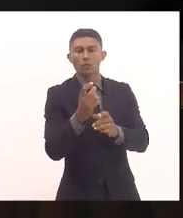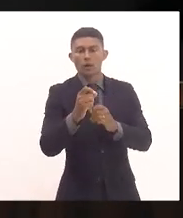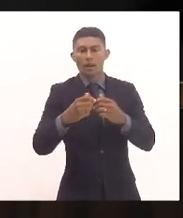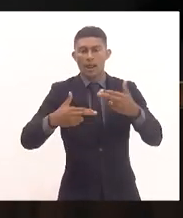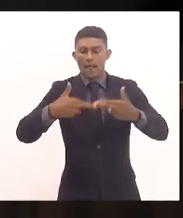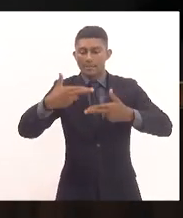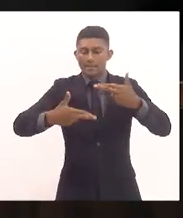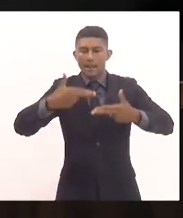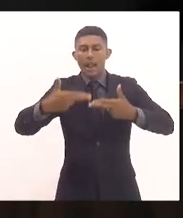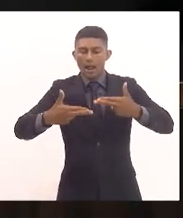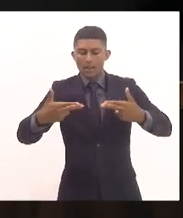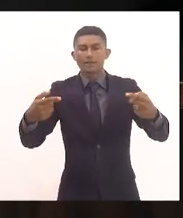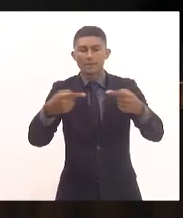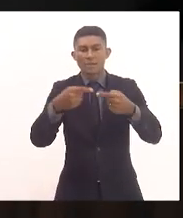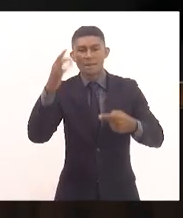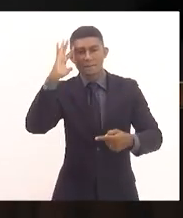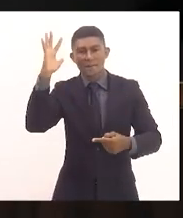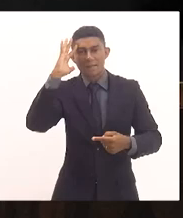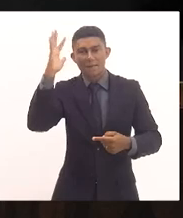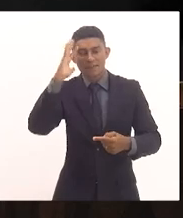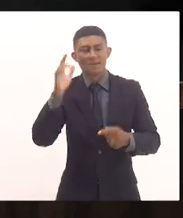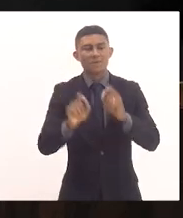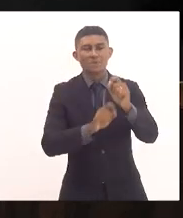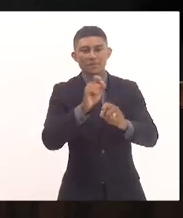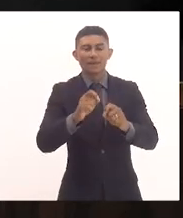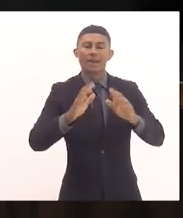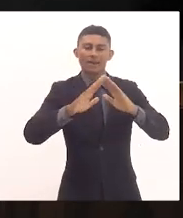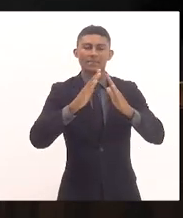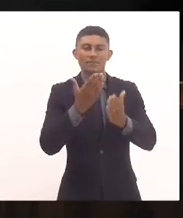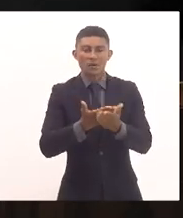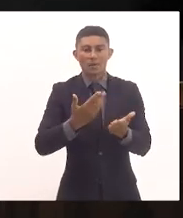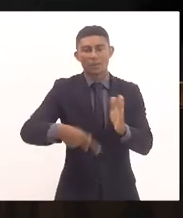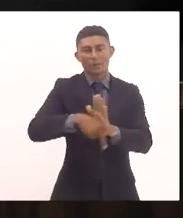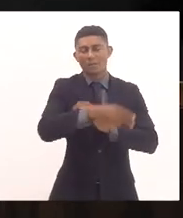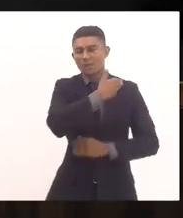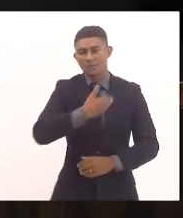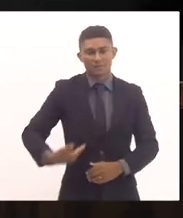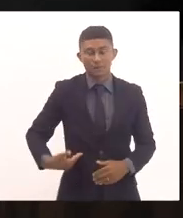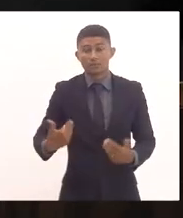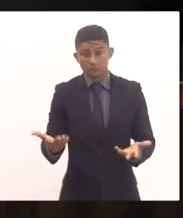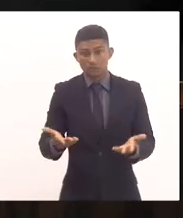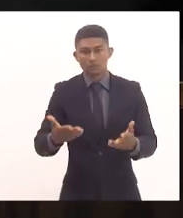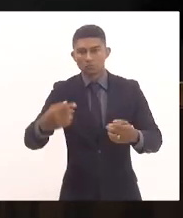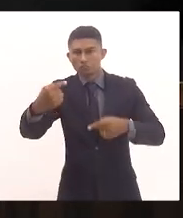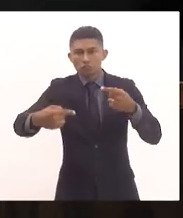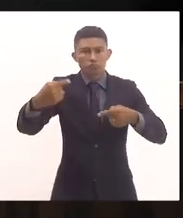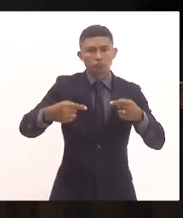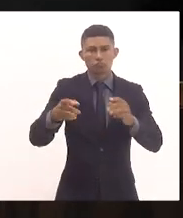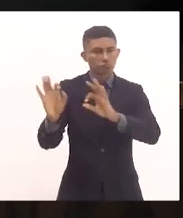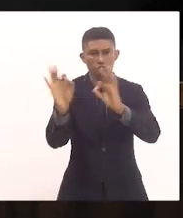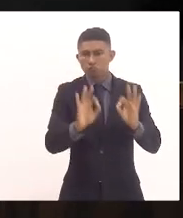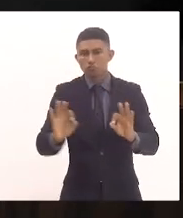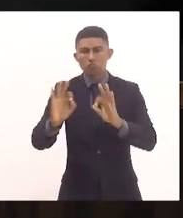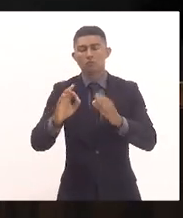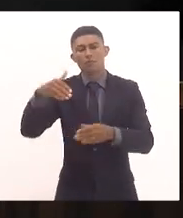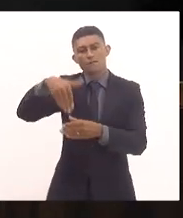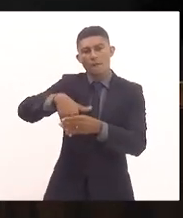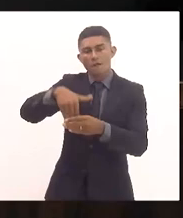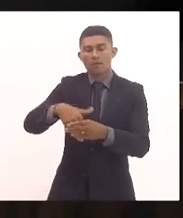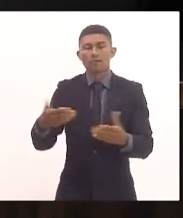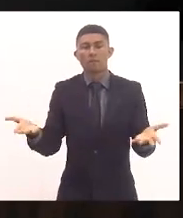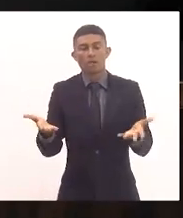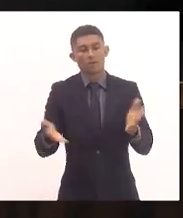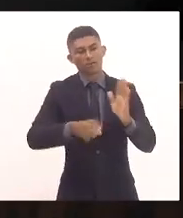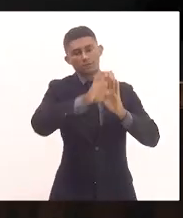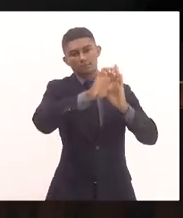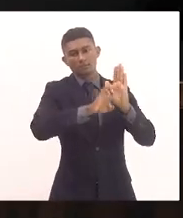toda a rede pública e privada do ensino, na forma que menciona. Em discussão, não havendo que aqui discutir, encerrada a discussão, em votação, a